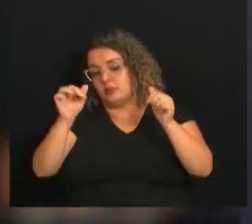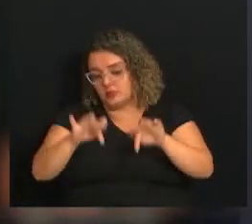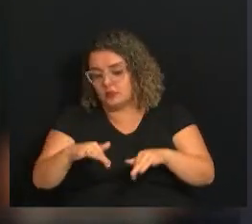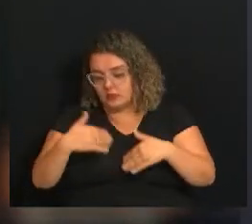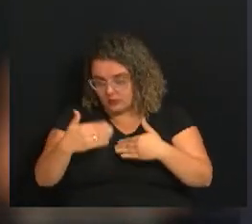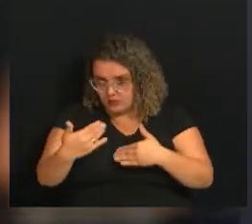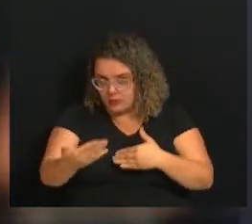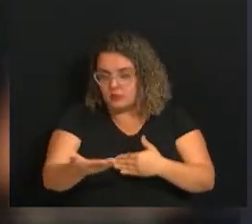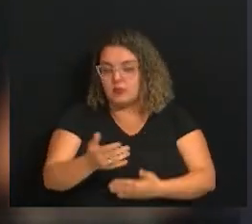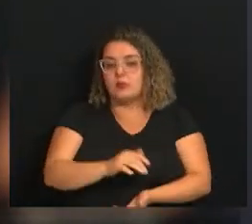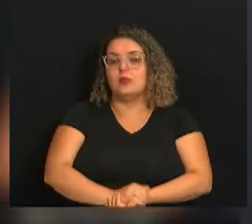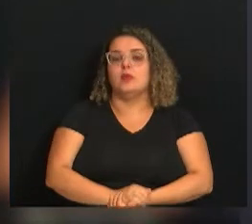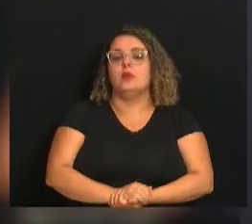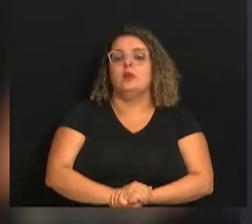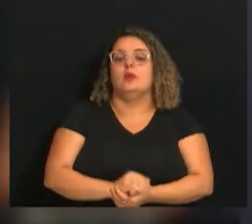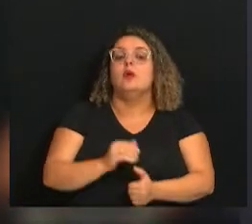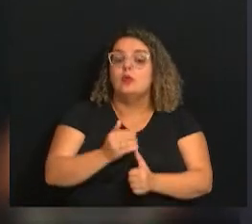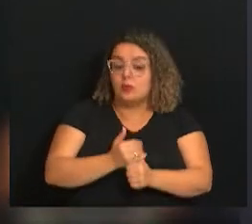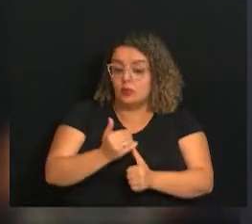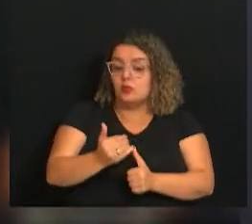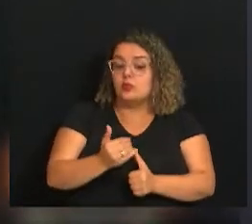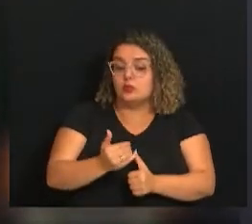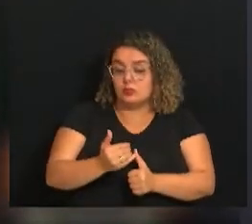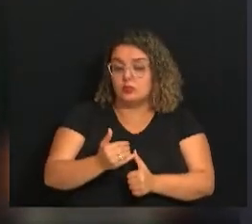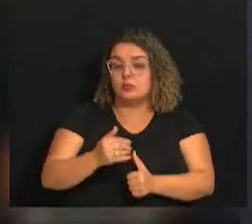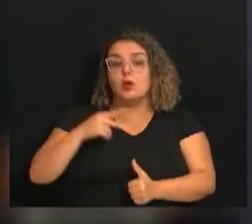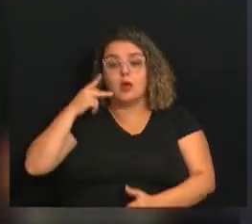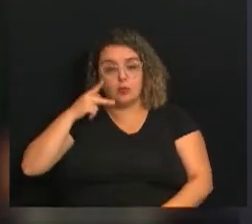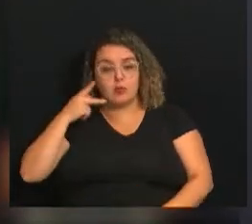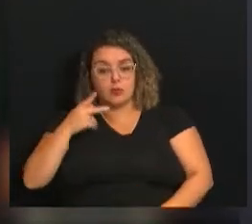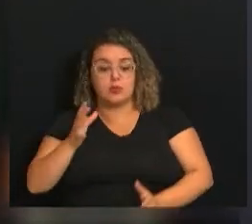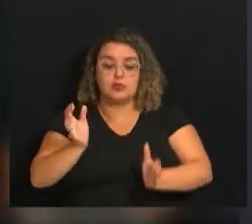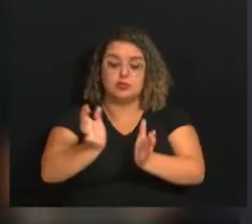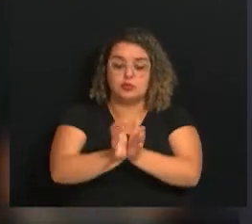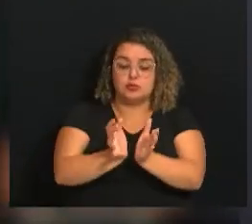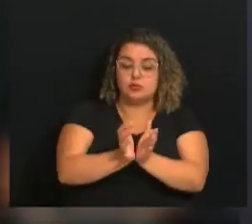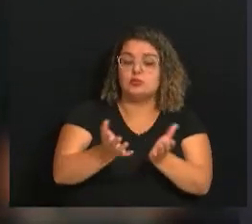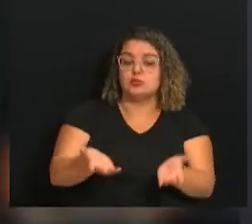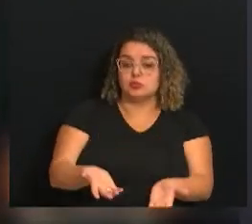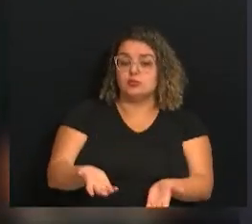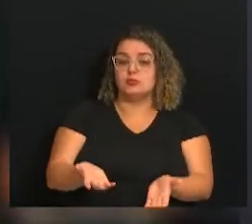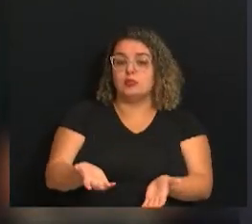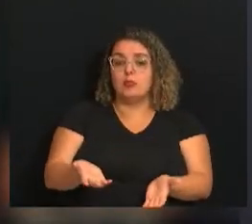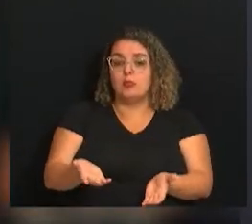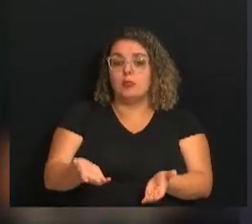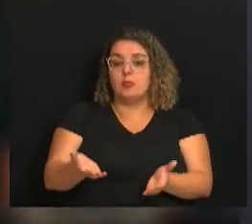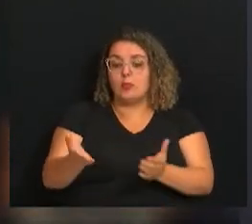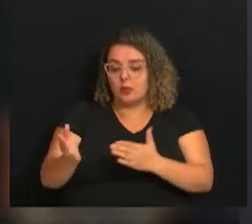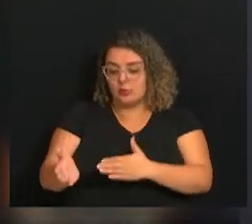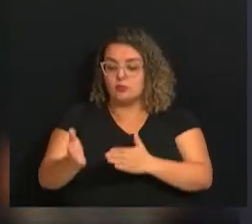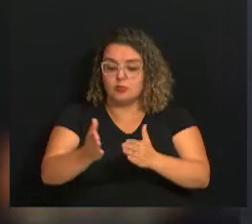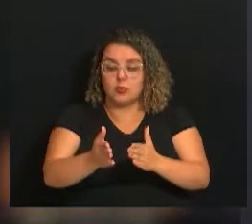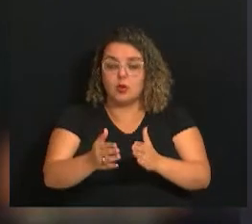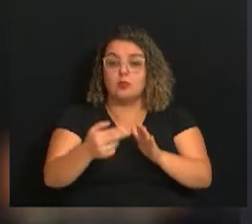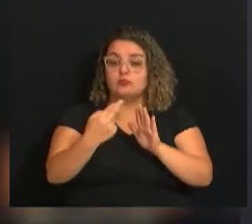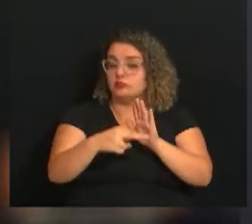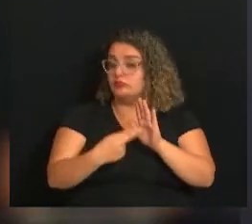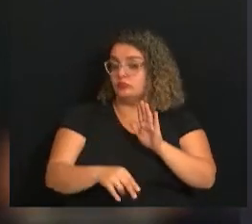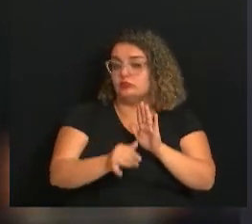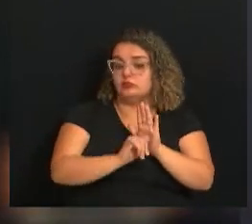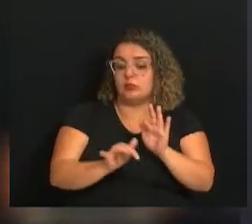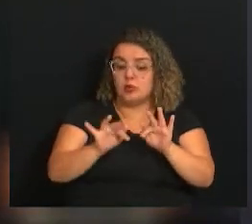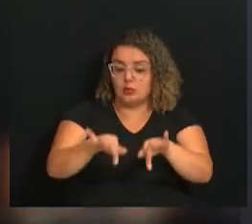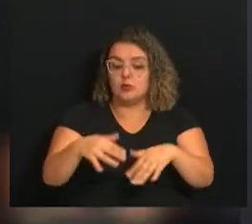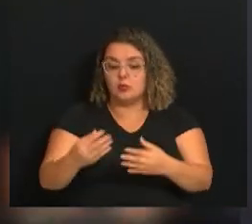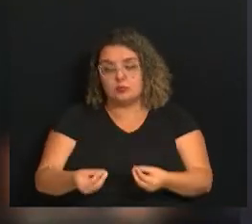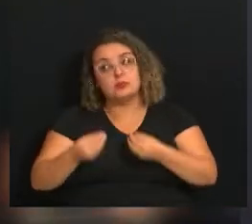enquanto mandato, enquanto conselho político, enquanto comissão, né, nós entregarmos esse relatório final para o prefeito,